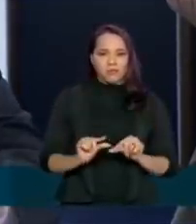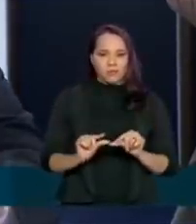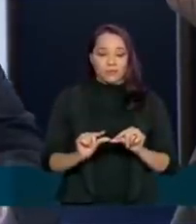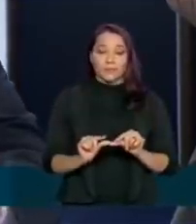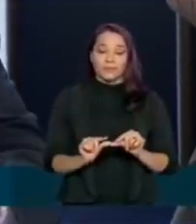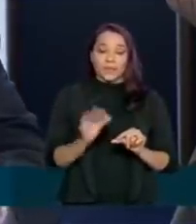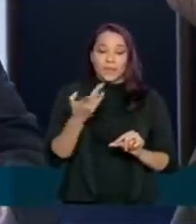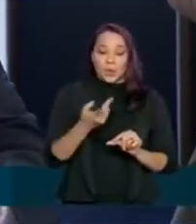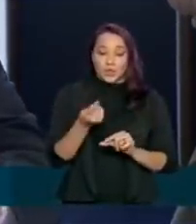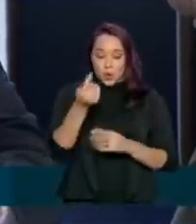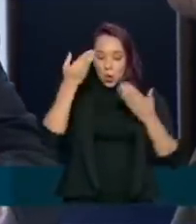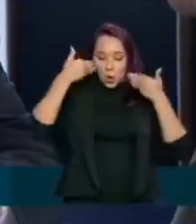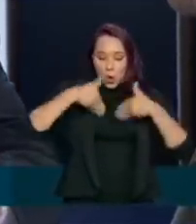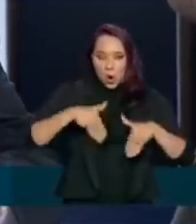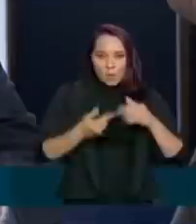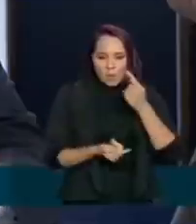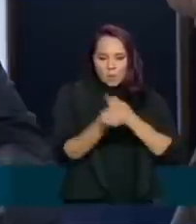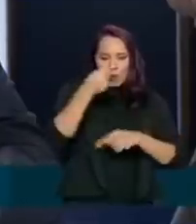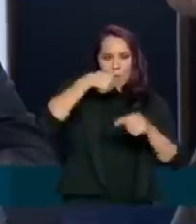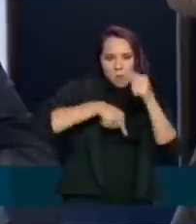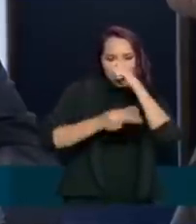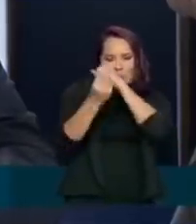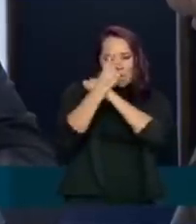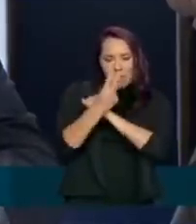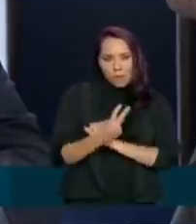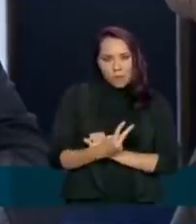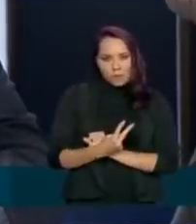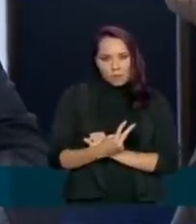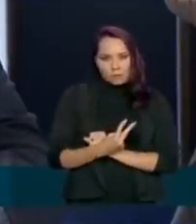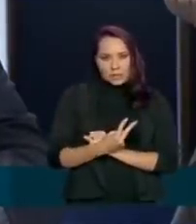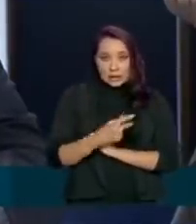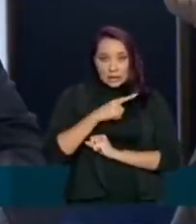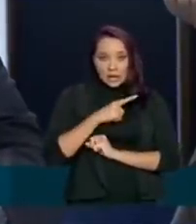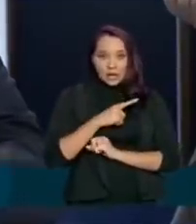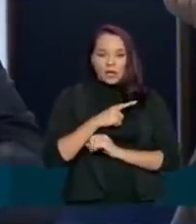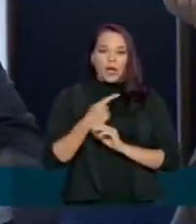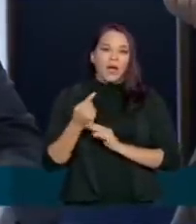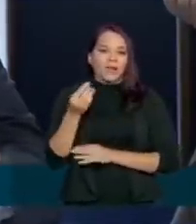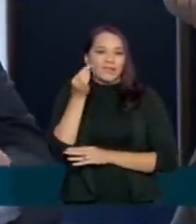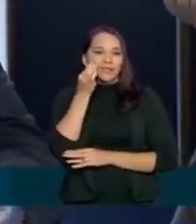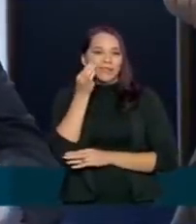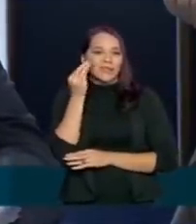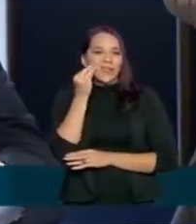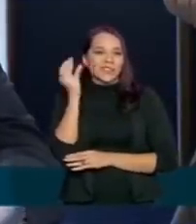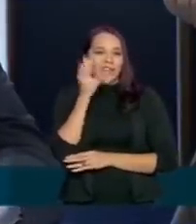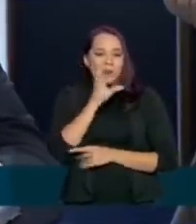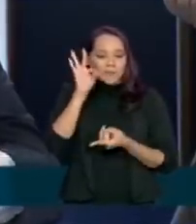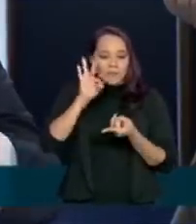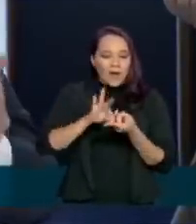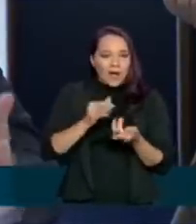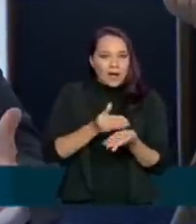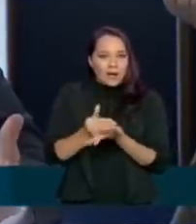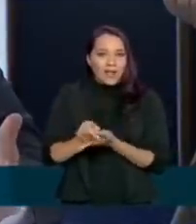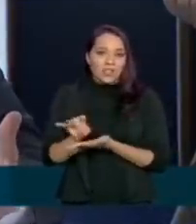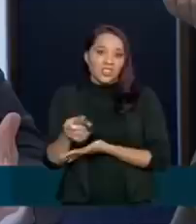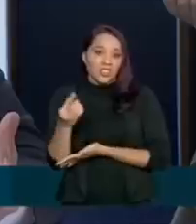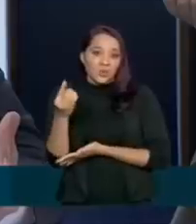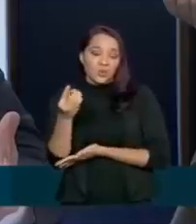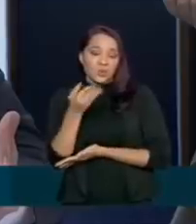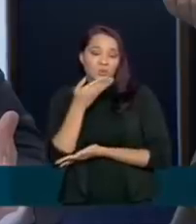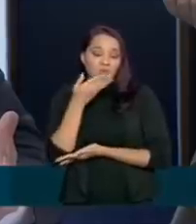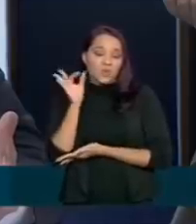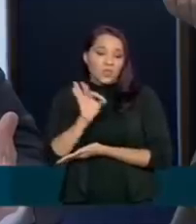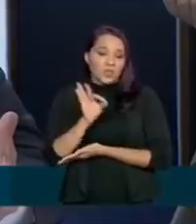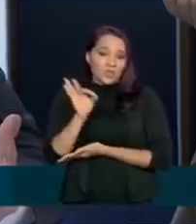ele produz esses anticorpos, aparece no teste rápido, que só aparece a partir de 1 grau de produção do